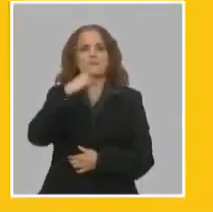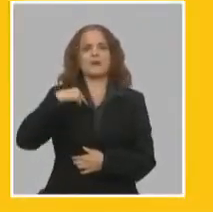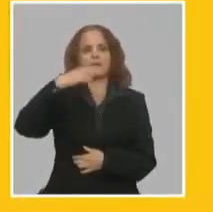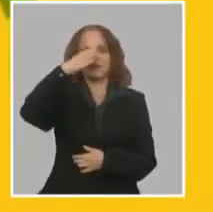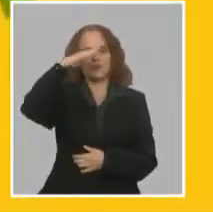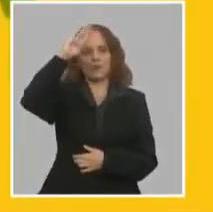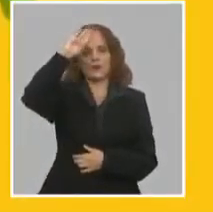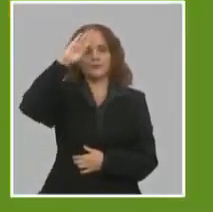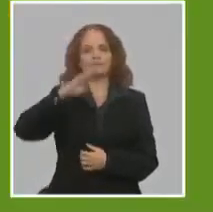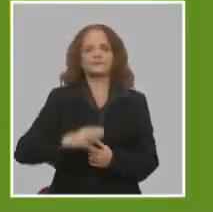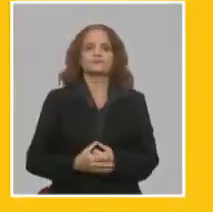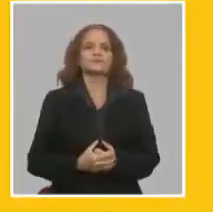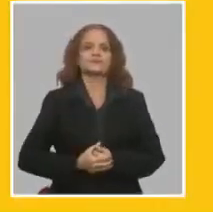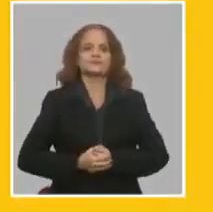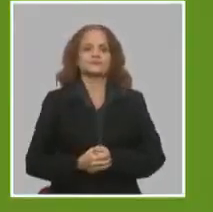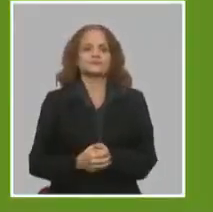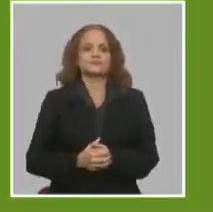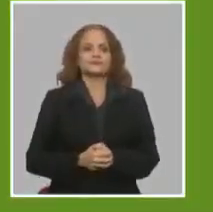sí.